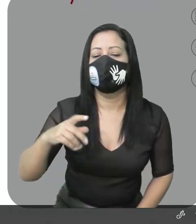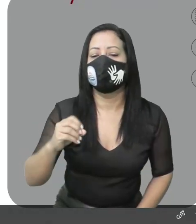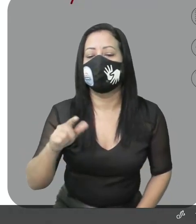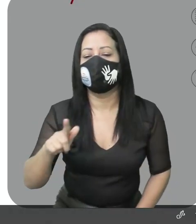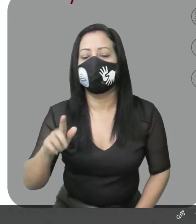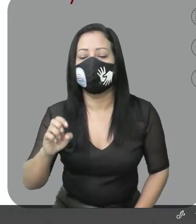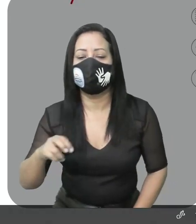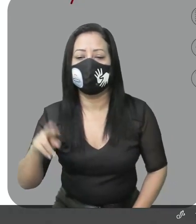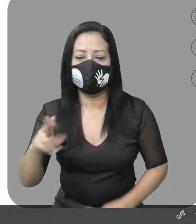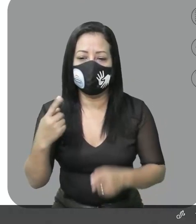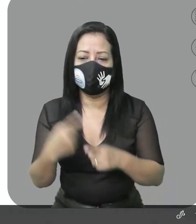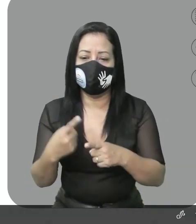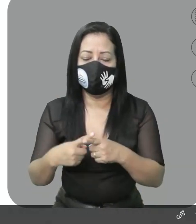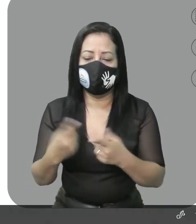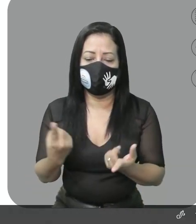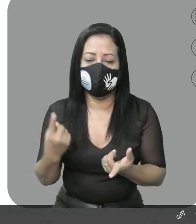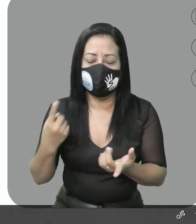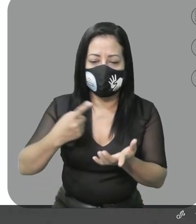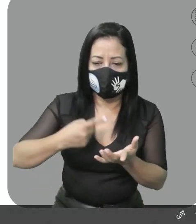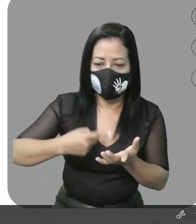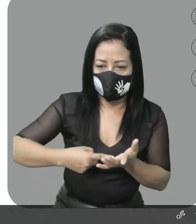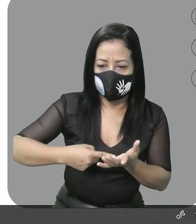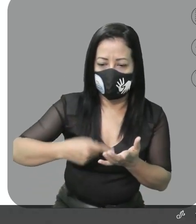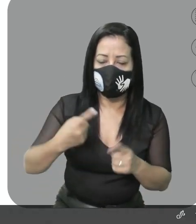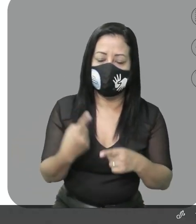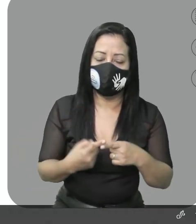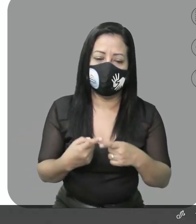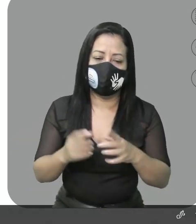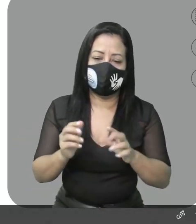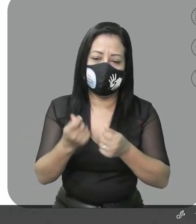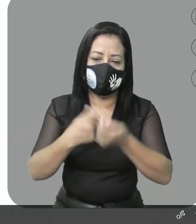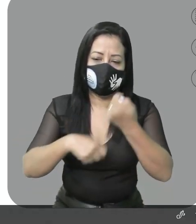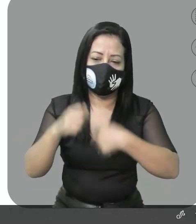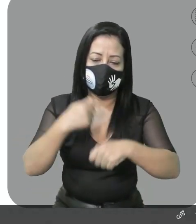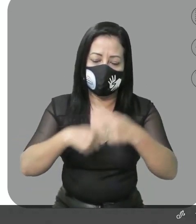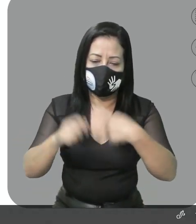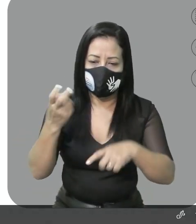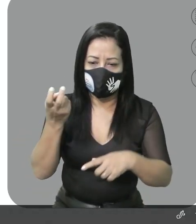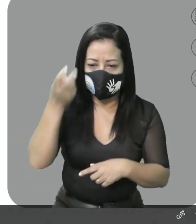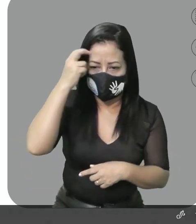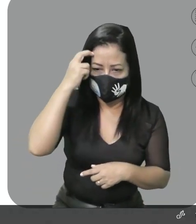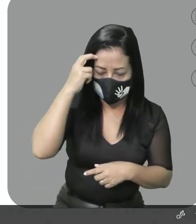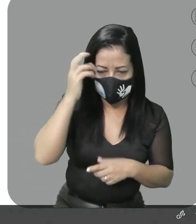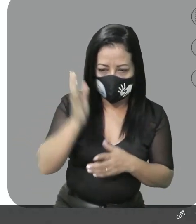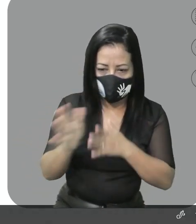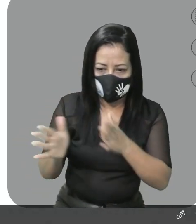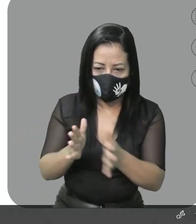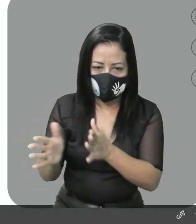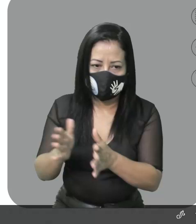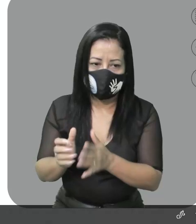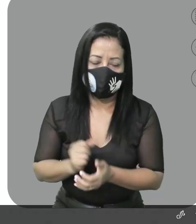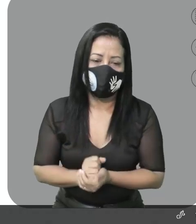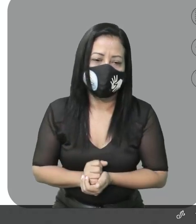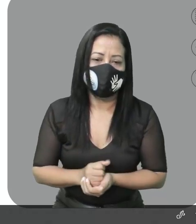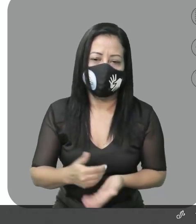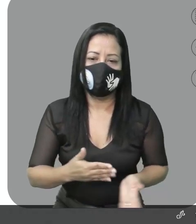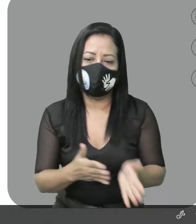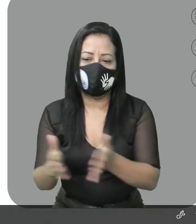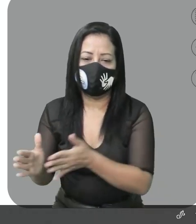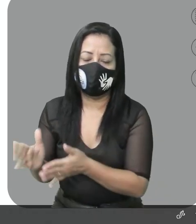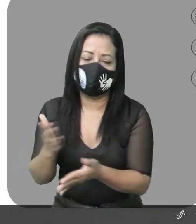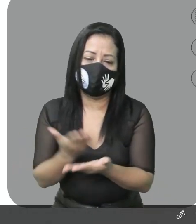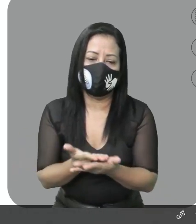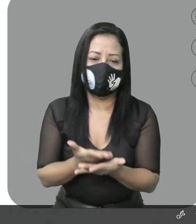econômico e cultural. Vamos lá, seguindo nossa aula, nós trabalhamos a questão